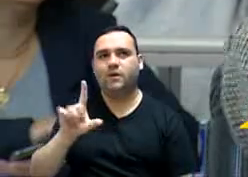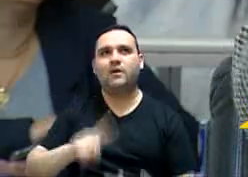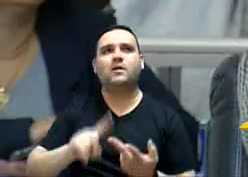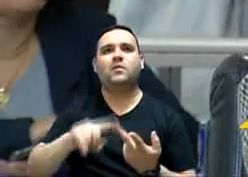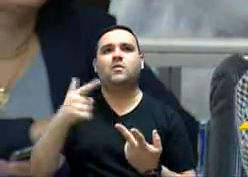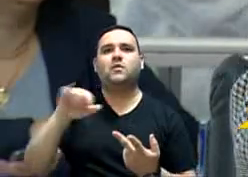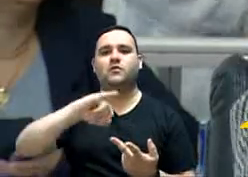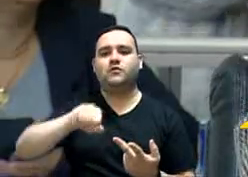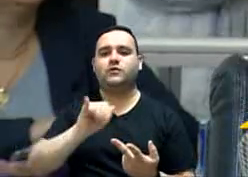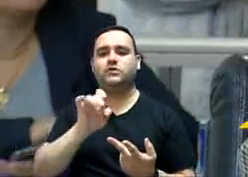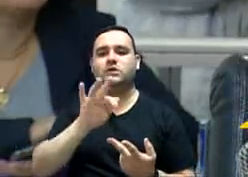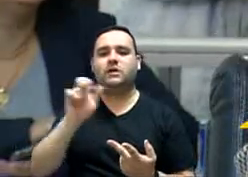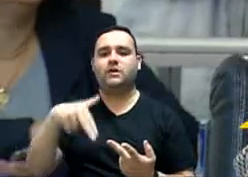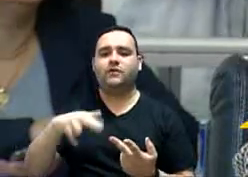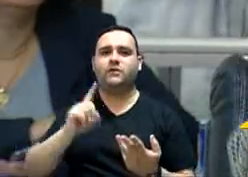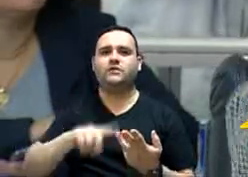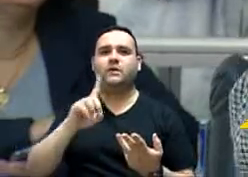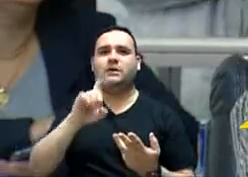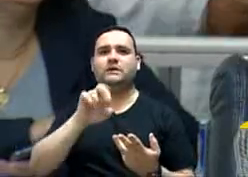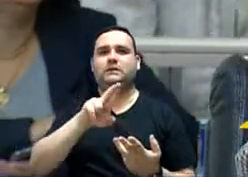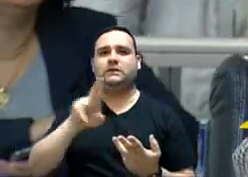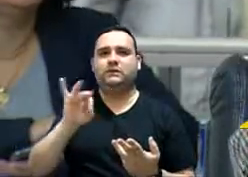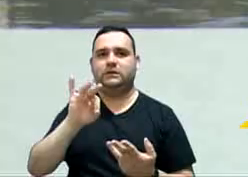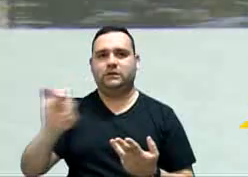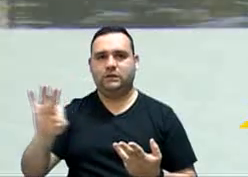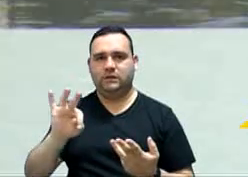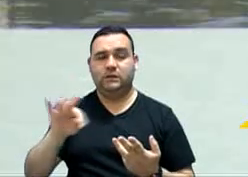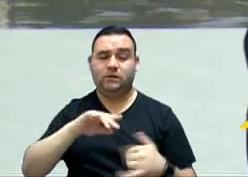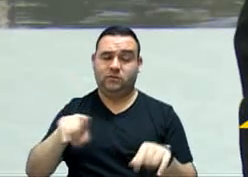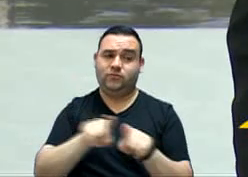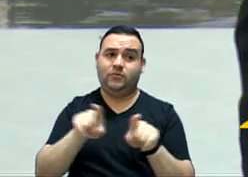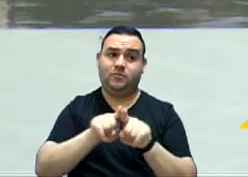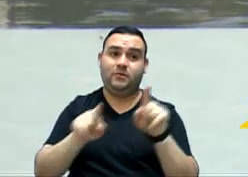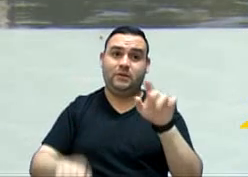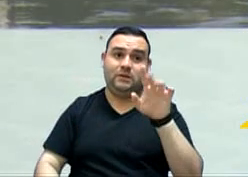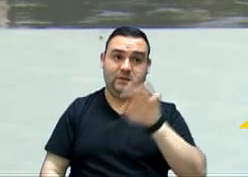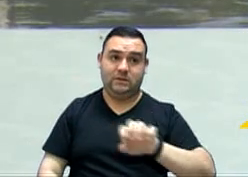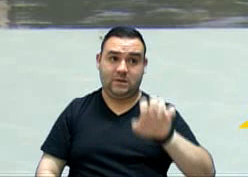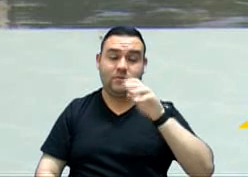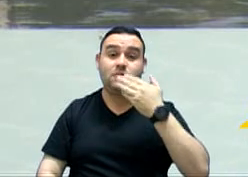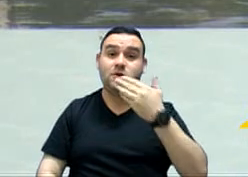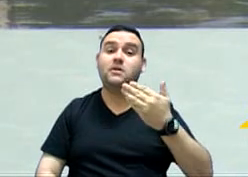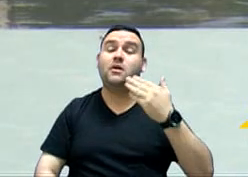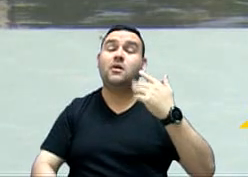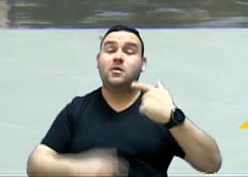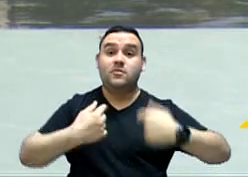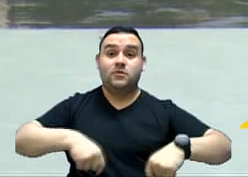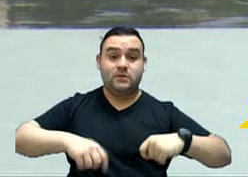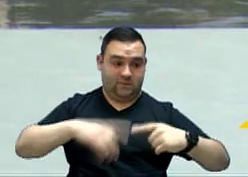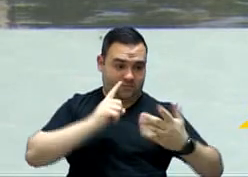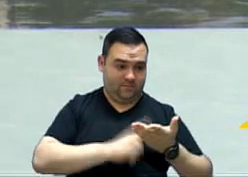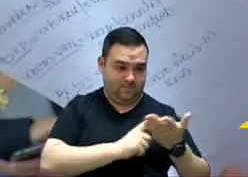o Jefferson, e os nossos deputados estaduais, façam uma